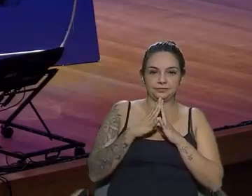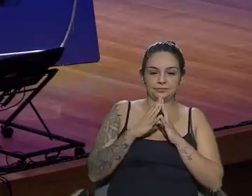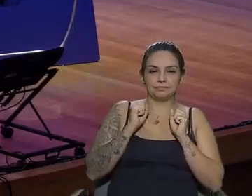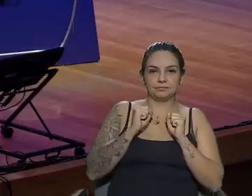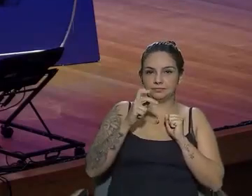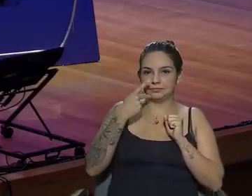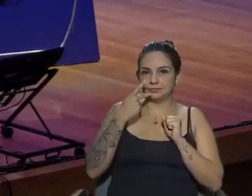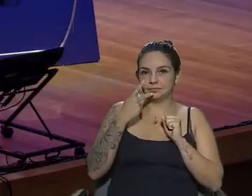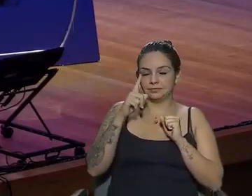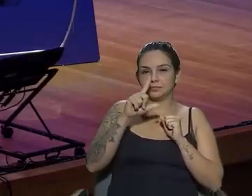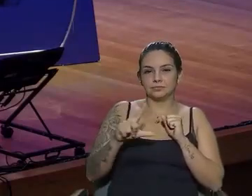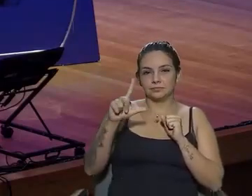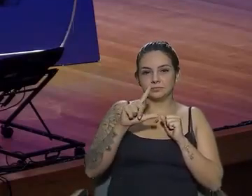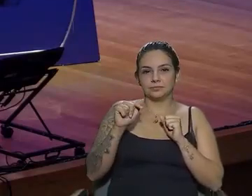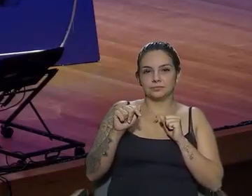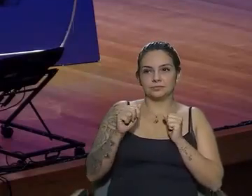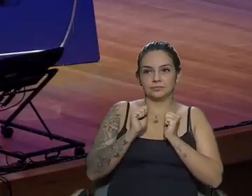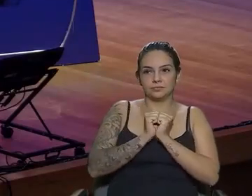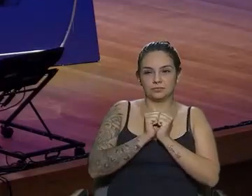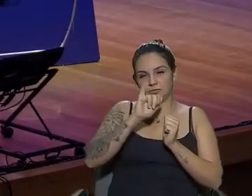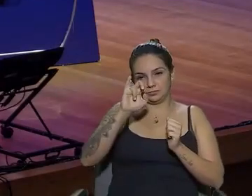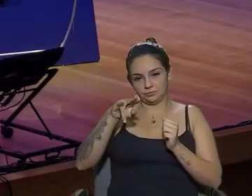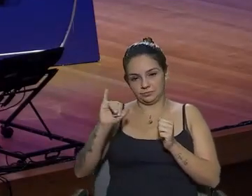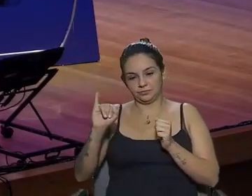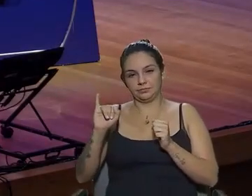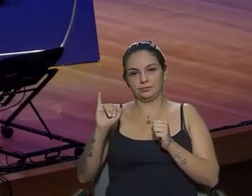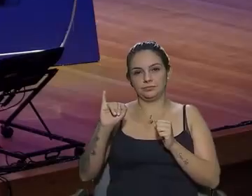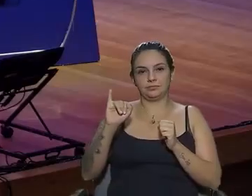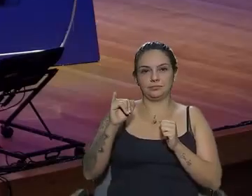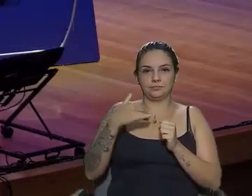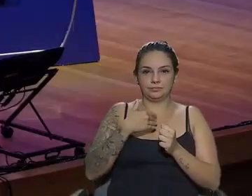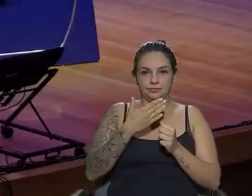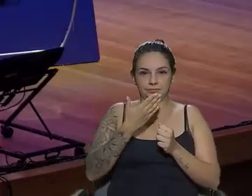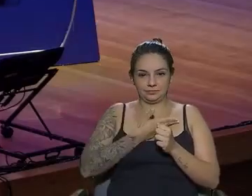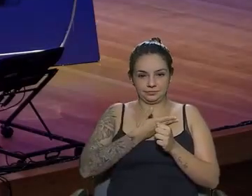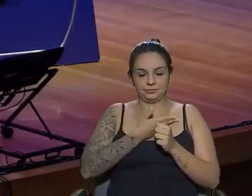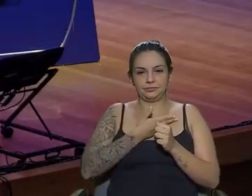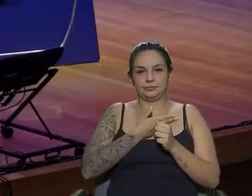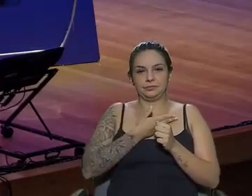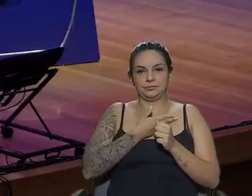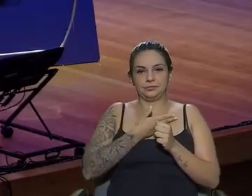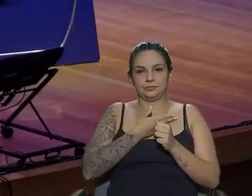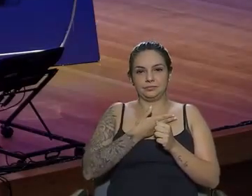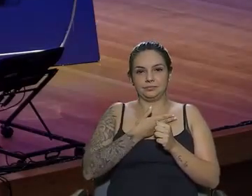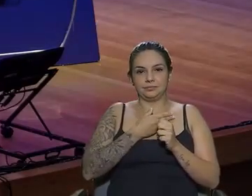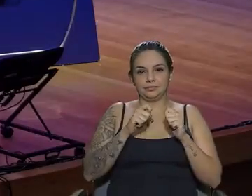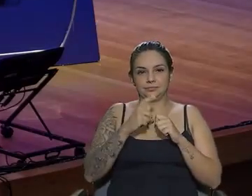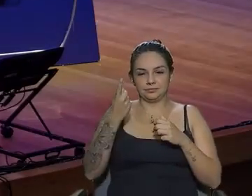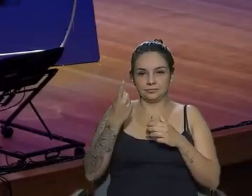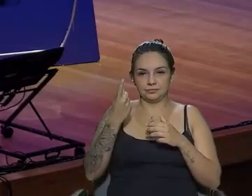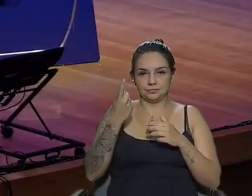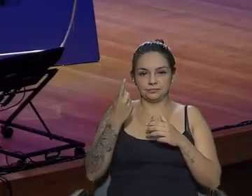pessoa sentada é Calila das Mercês, uma mulher negra que possui os cabelos todos envoltos em pequenos dreads de tom escuro que lhe